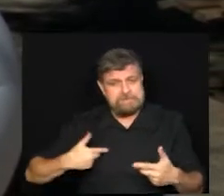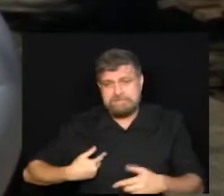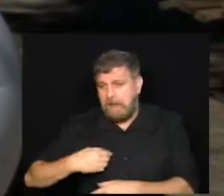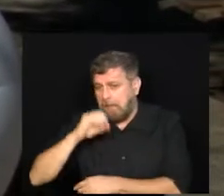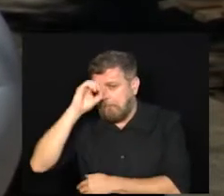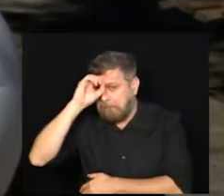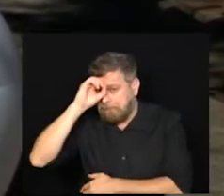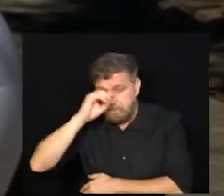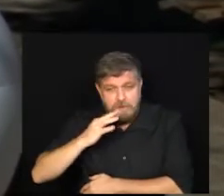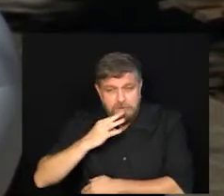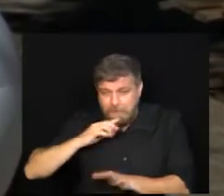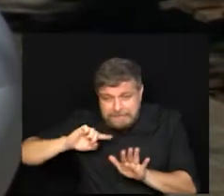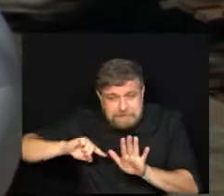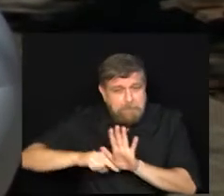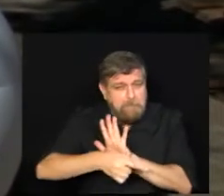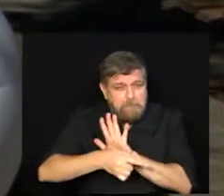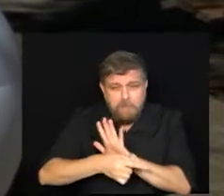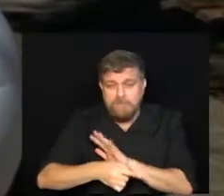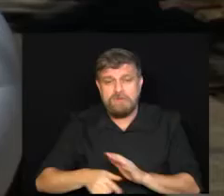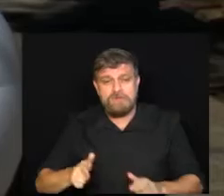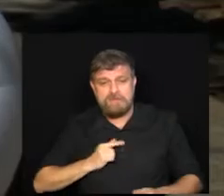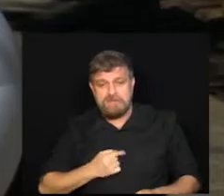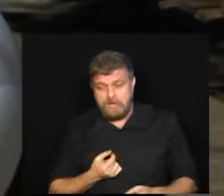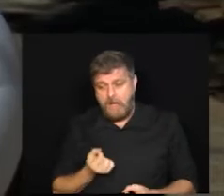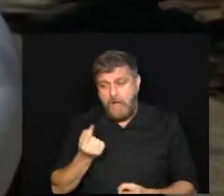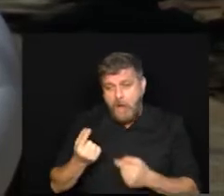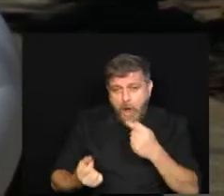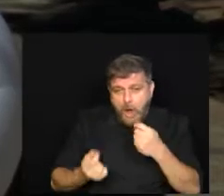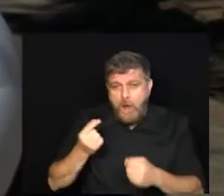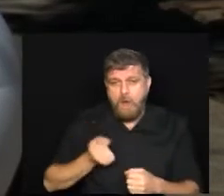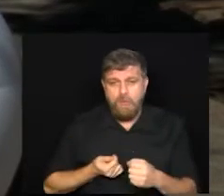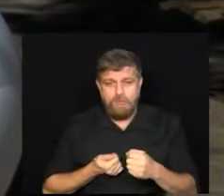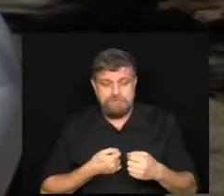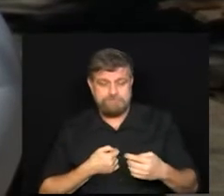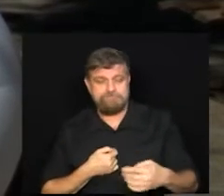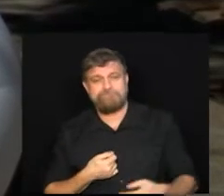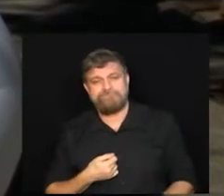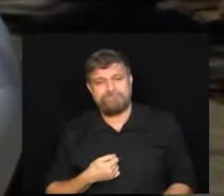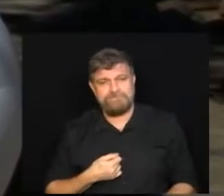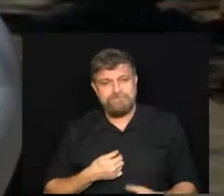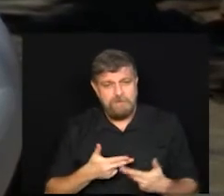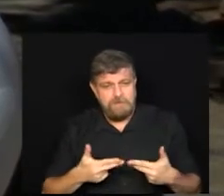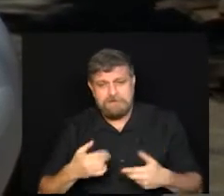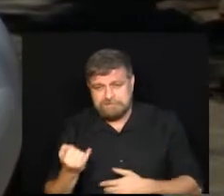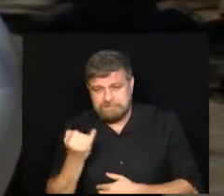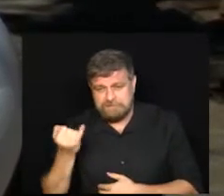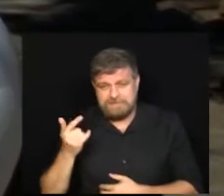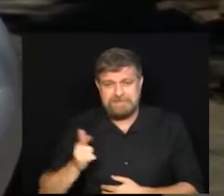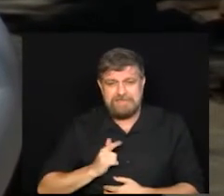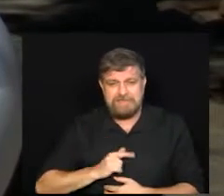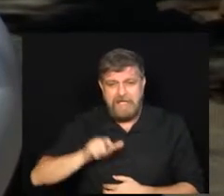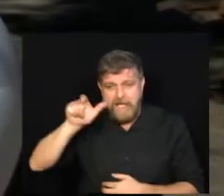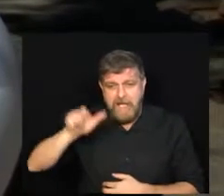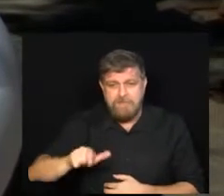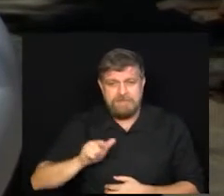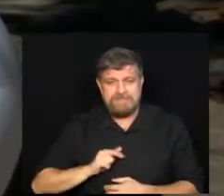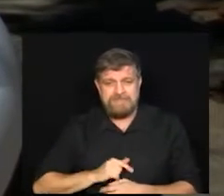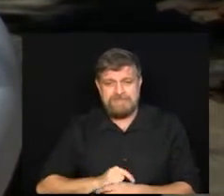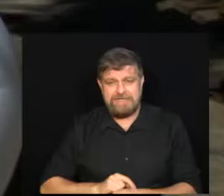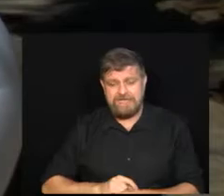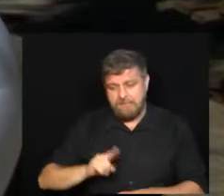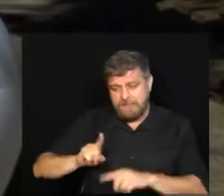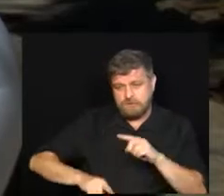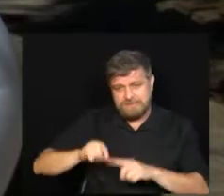completamente conhecidas, mas a gente sabe que alguns fatores são importantes, como, por exemplo, exposição a derivados do benzeno, que é